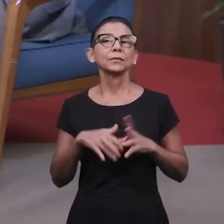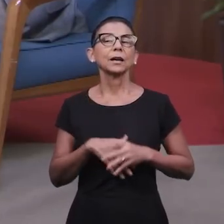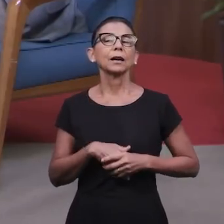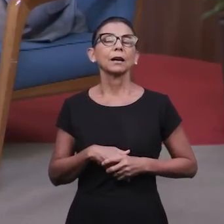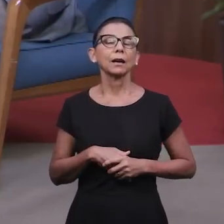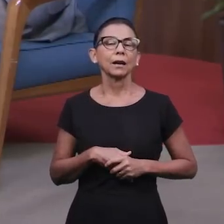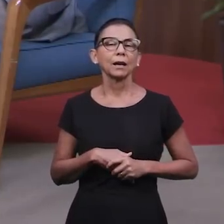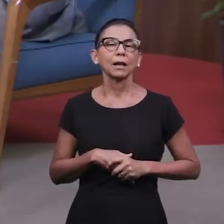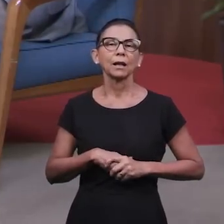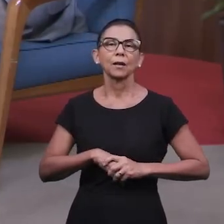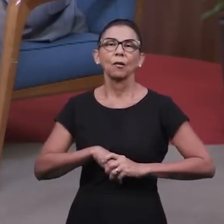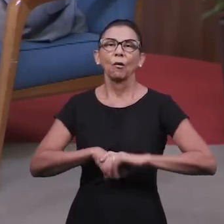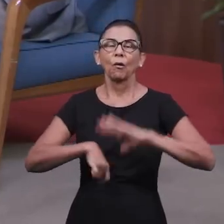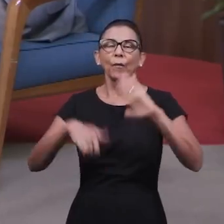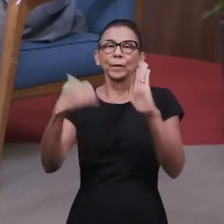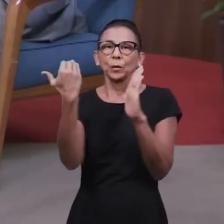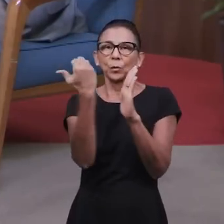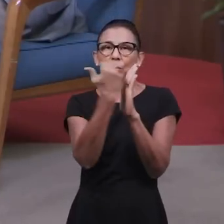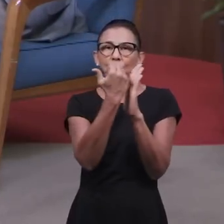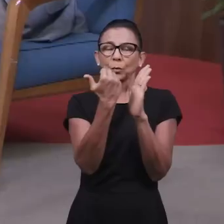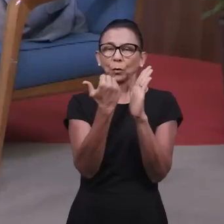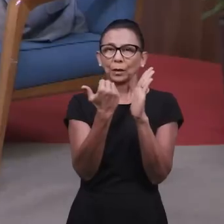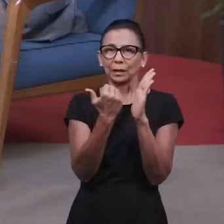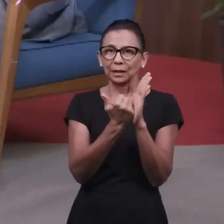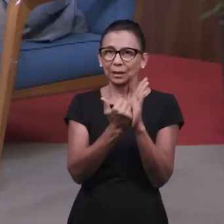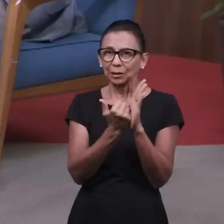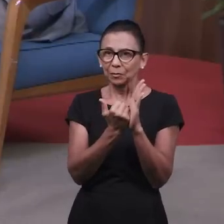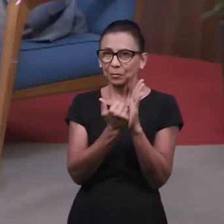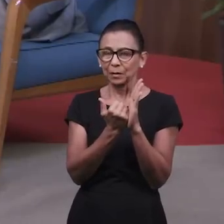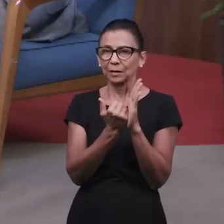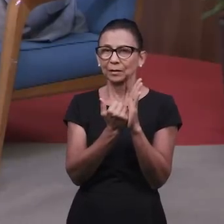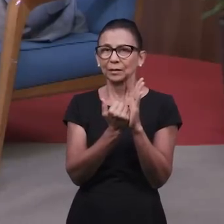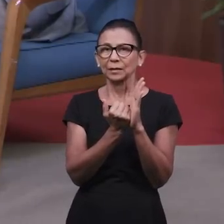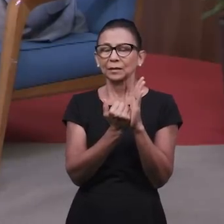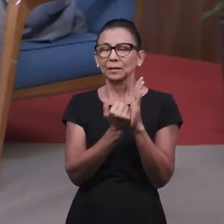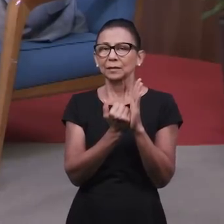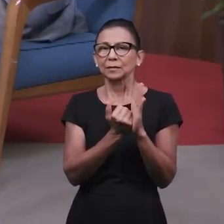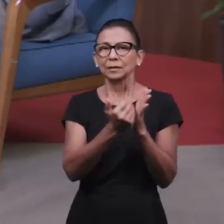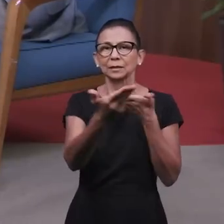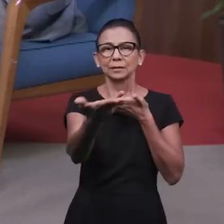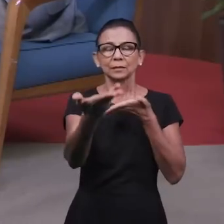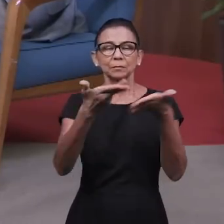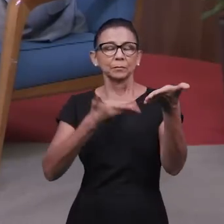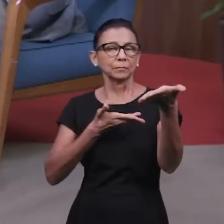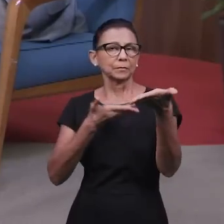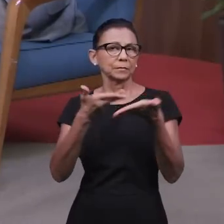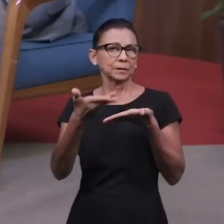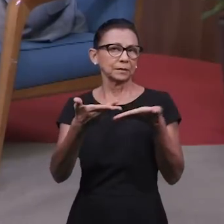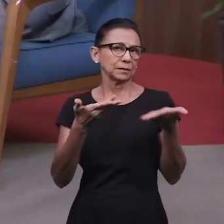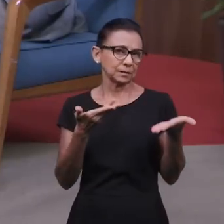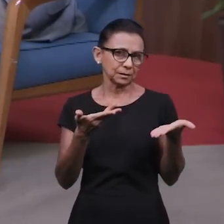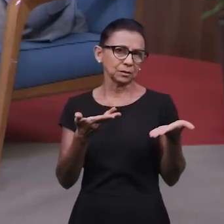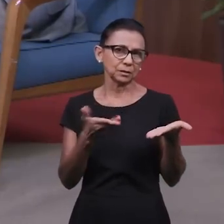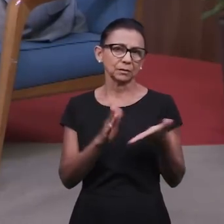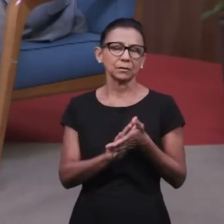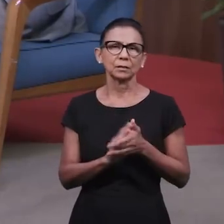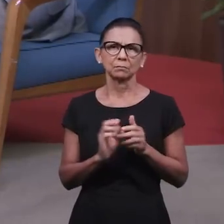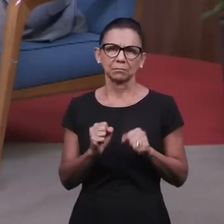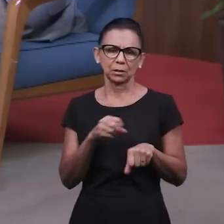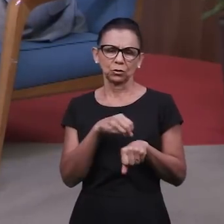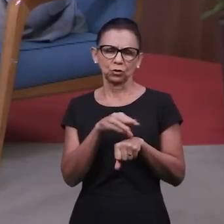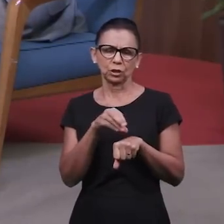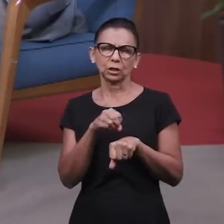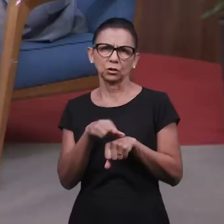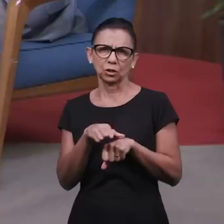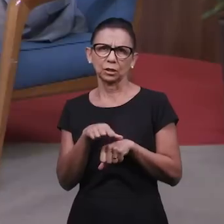feito daqui para aí, mas que você também participa, você assiste, você inclusive dá dicas, isso é mais para o